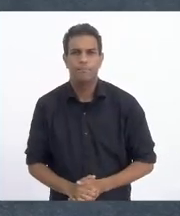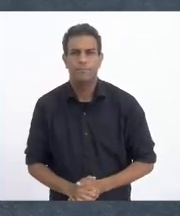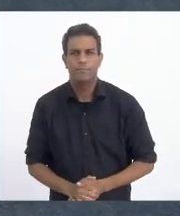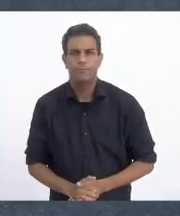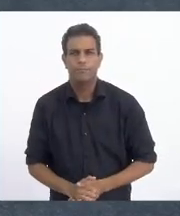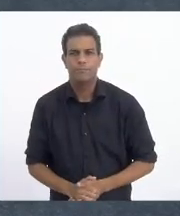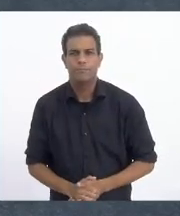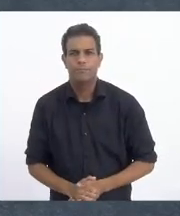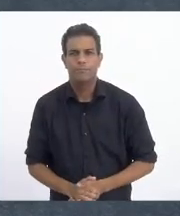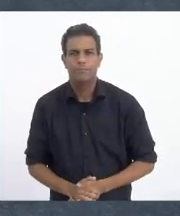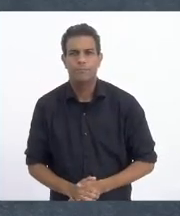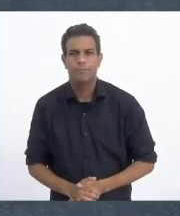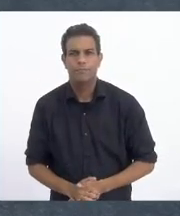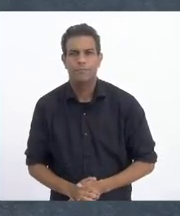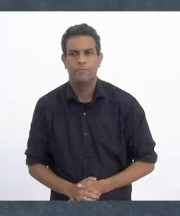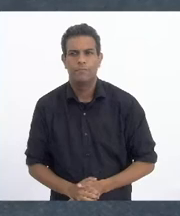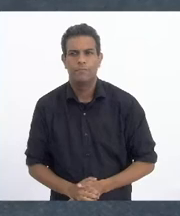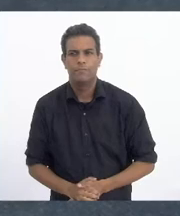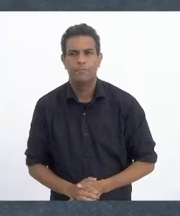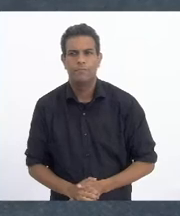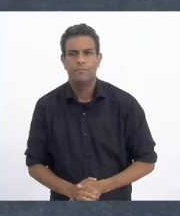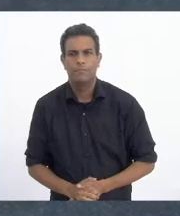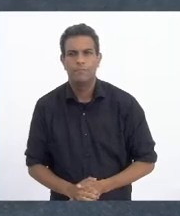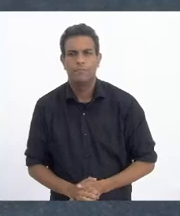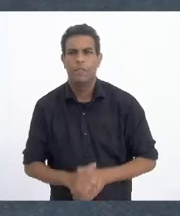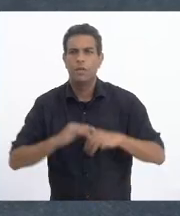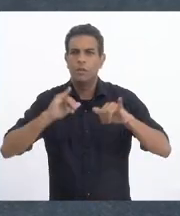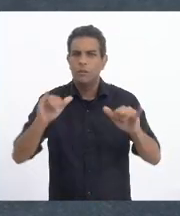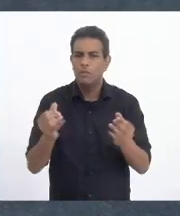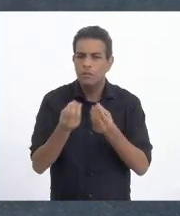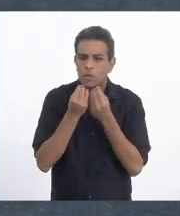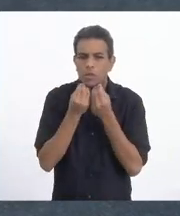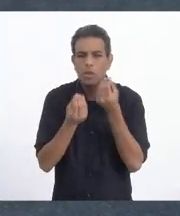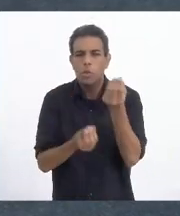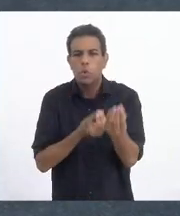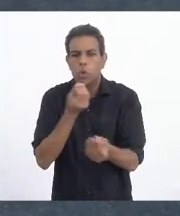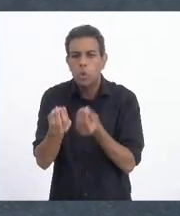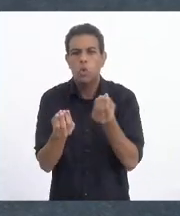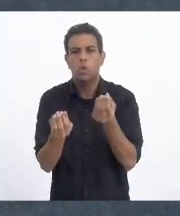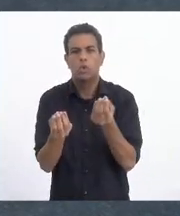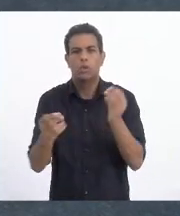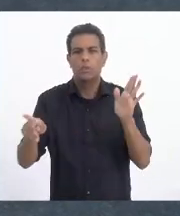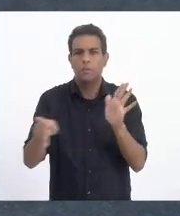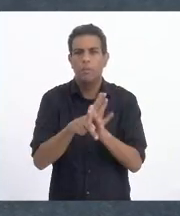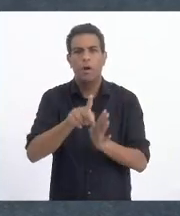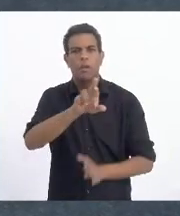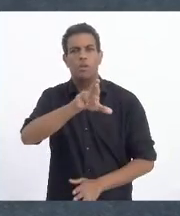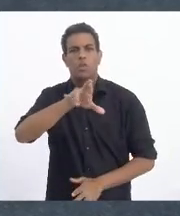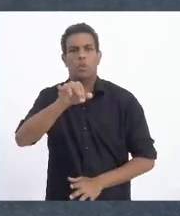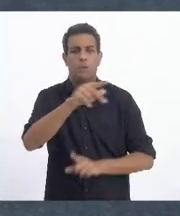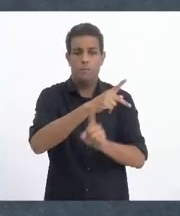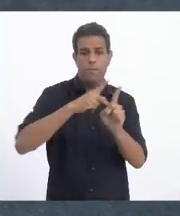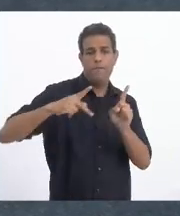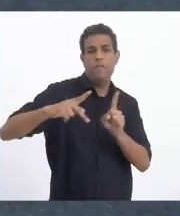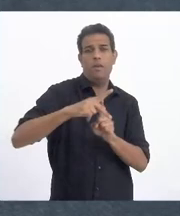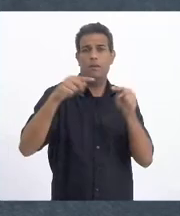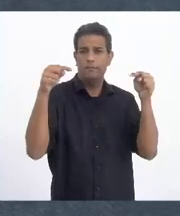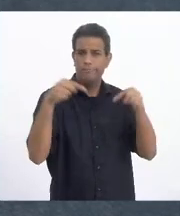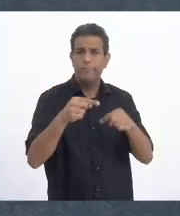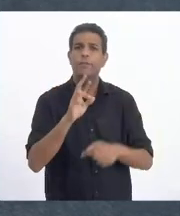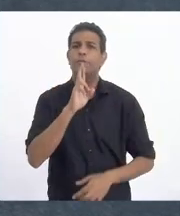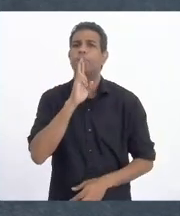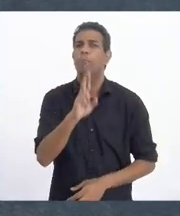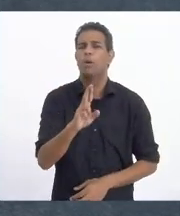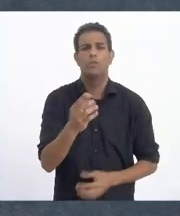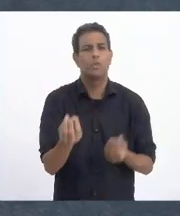então, tratando-se... eu tive a oportunidade de mandar um e-mail para o Rio Previdência, em janeiro desse ano, e foi